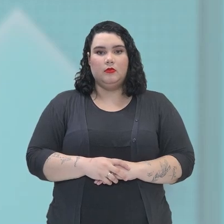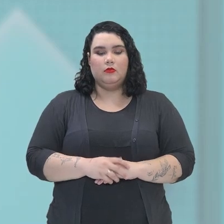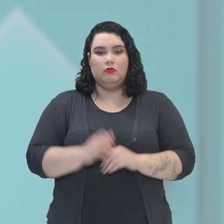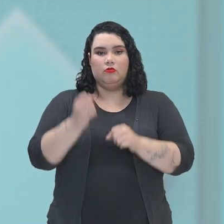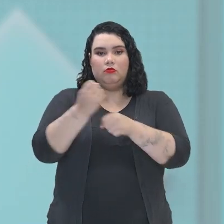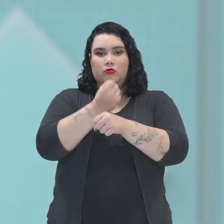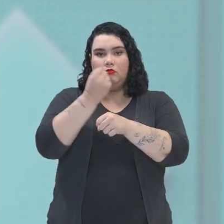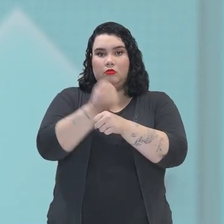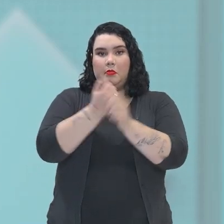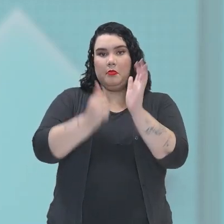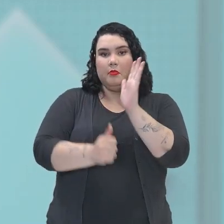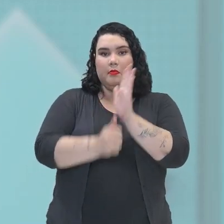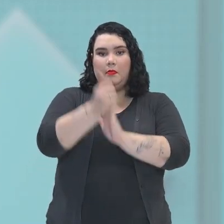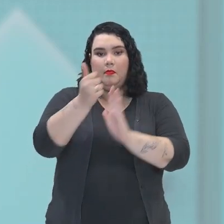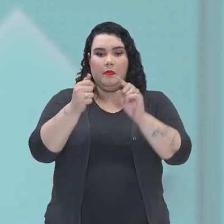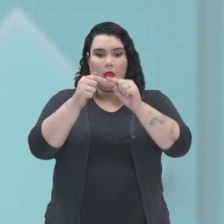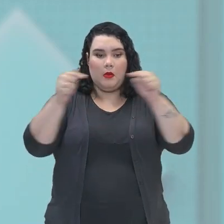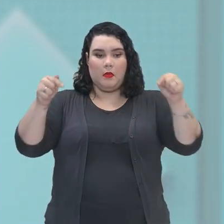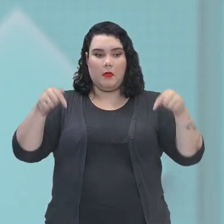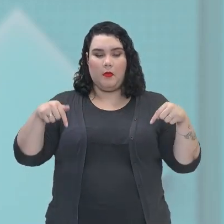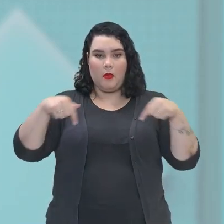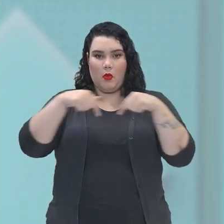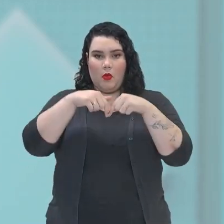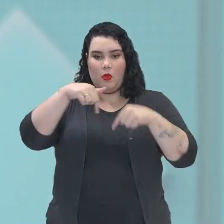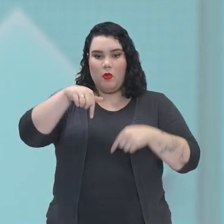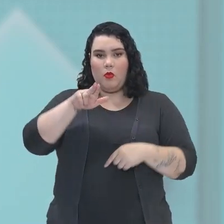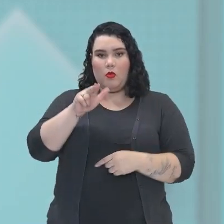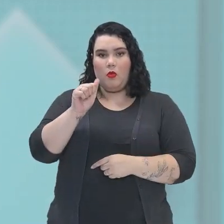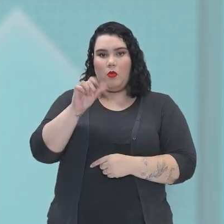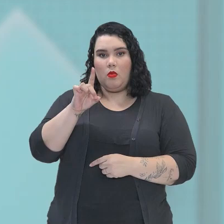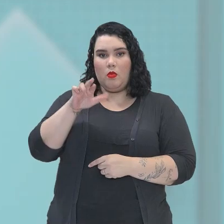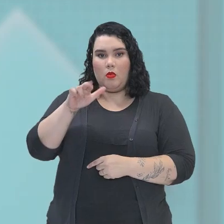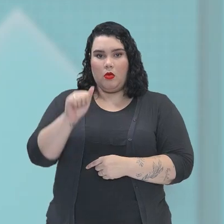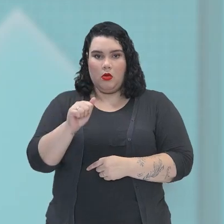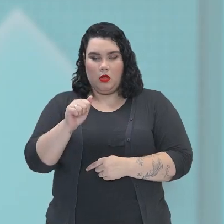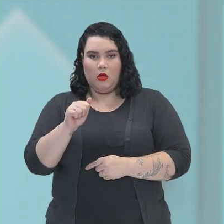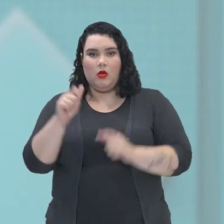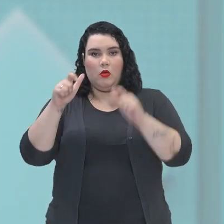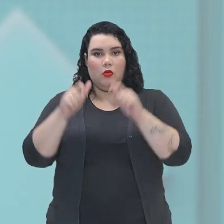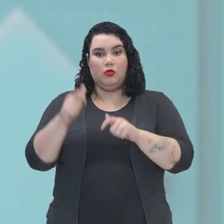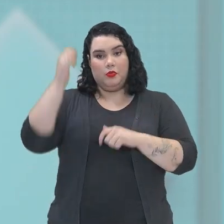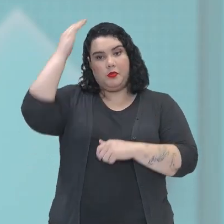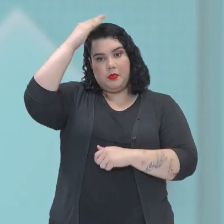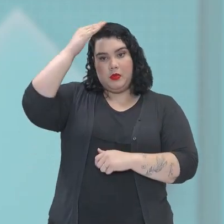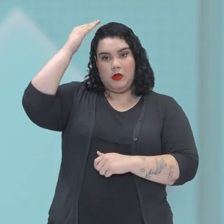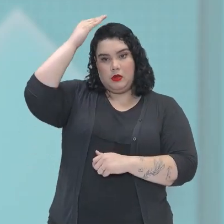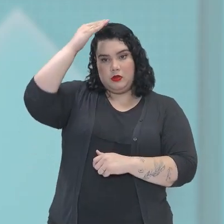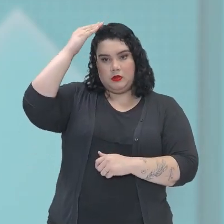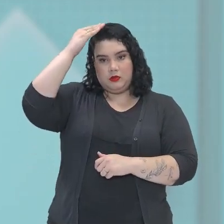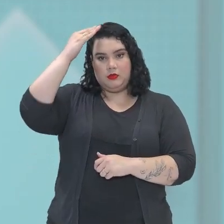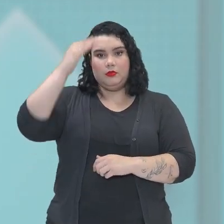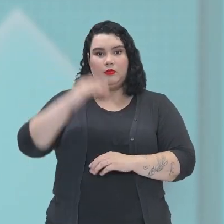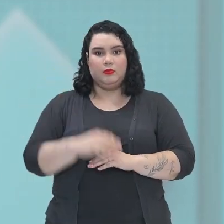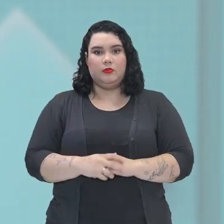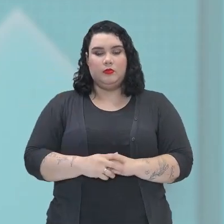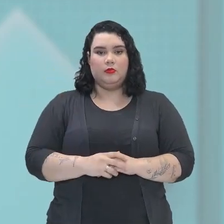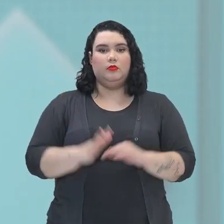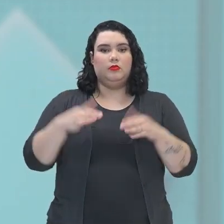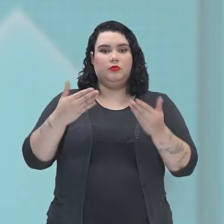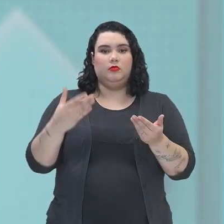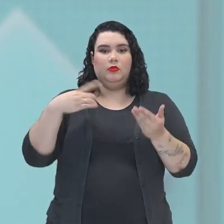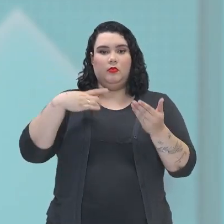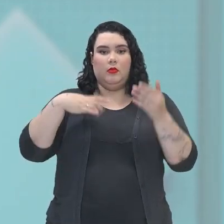a primeira quadra de pádel em um hotel de Acapulco, no México. Foi Corcuera quem definiu